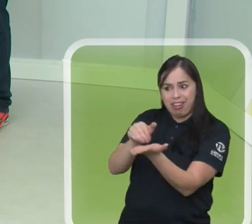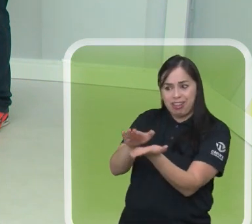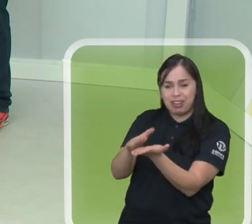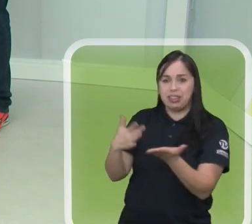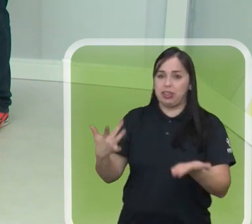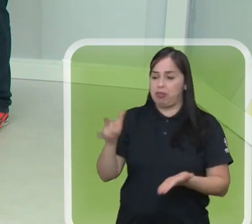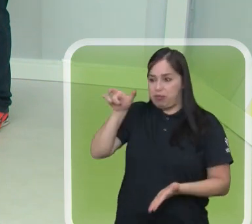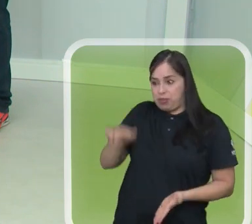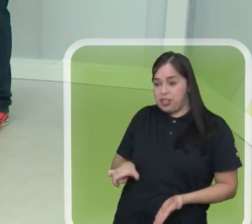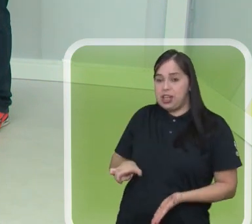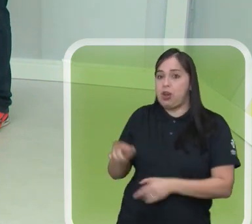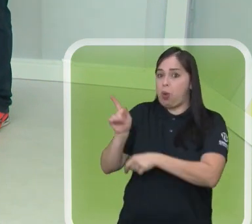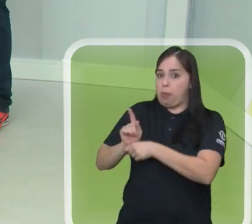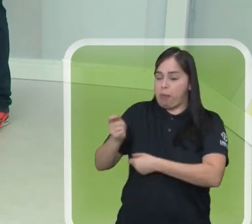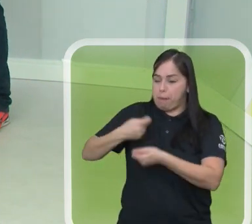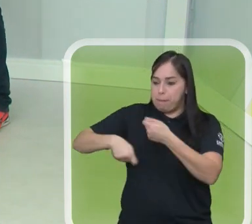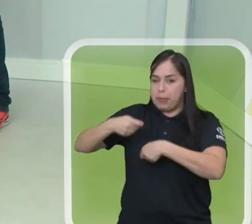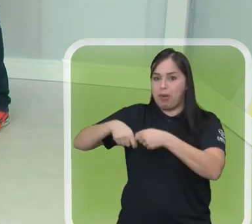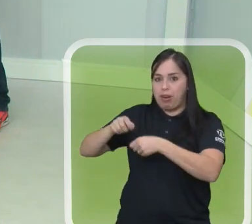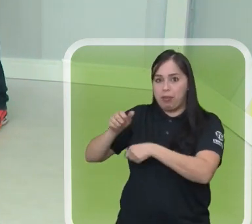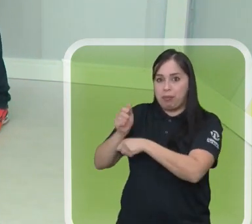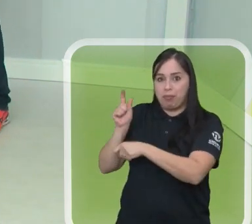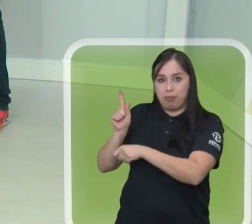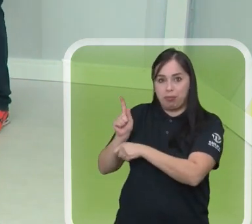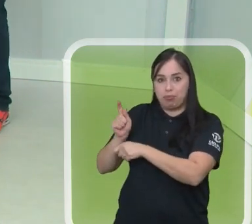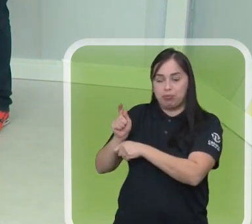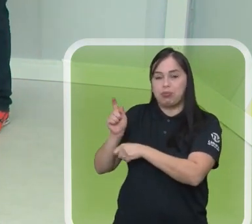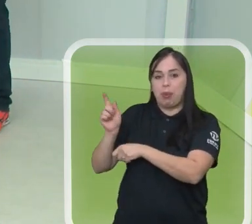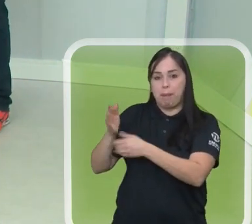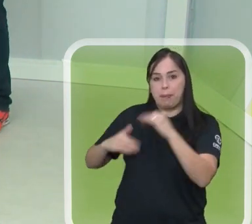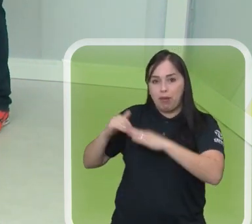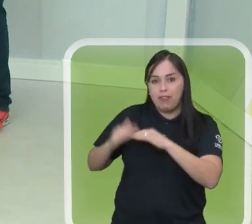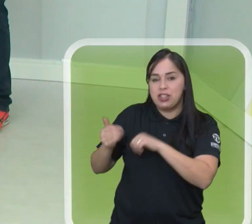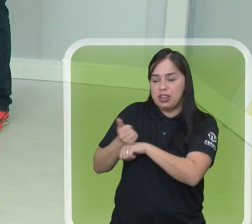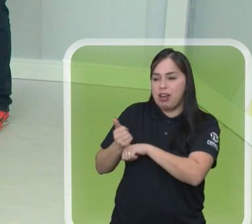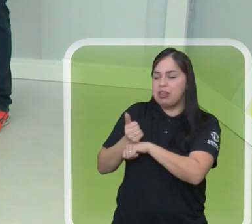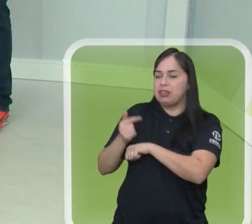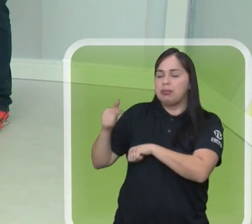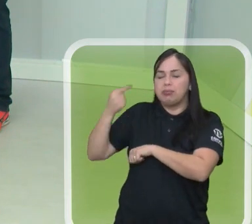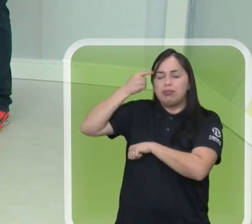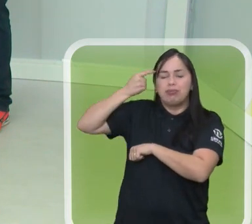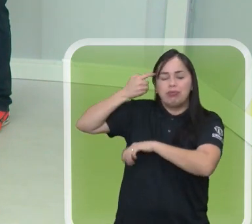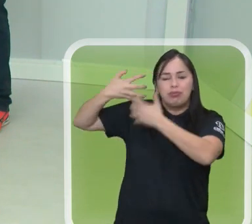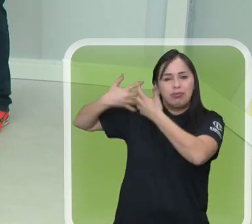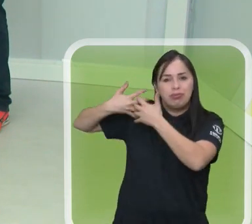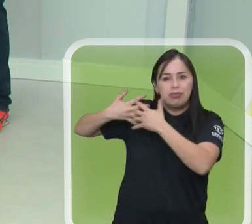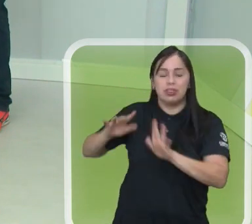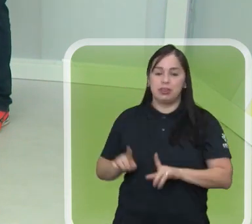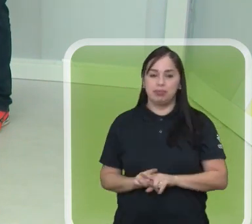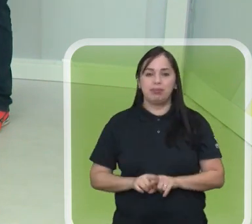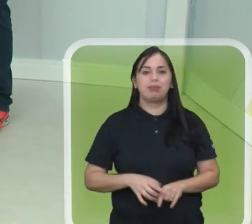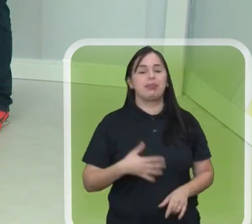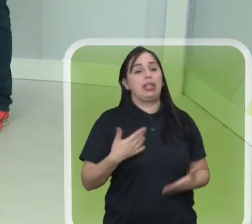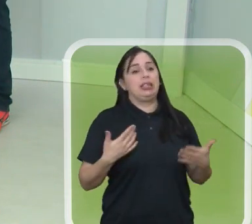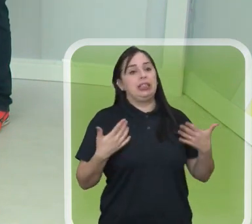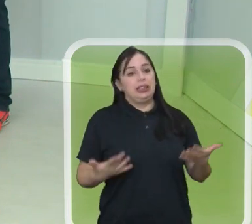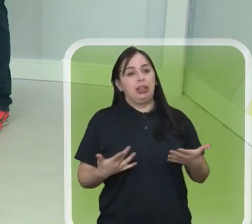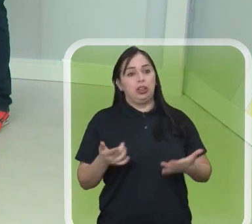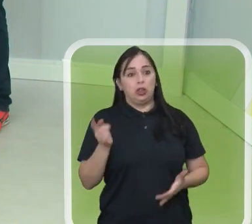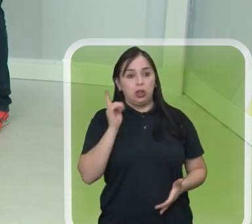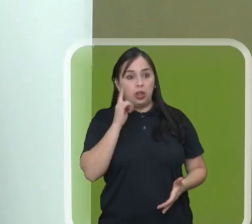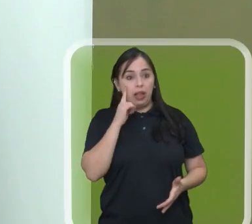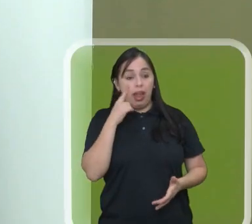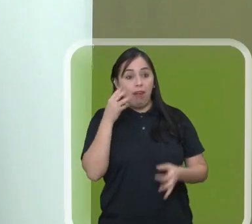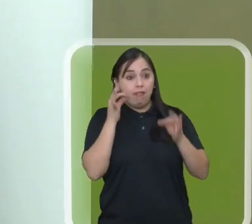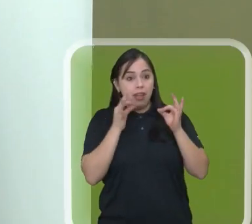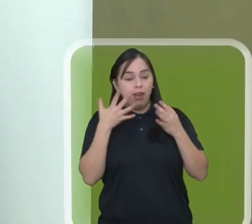agir com a razão e não com a emoção naquele momento, né? Ô Vieira, a gente que está no dia a dia, eu estava vendo